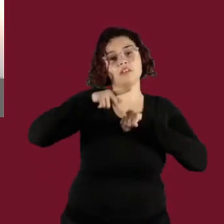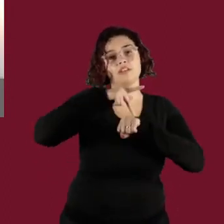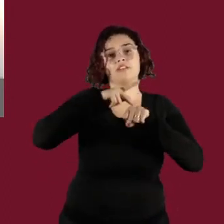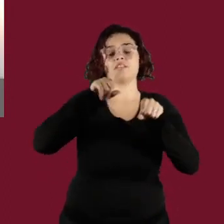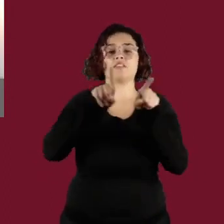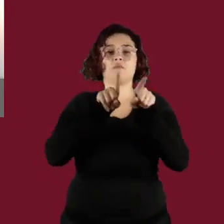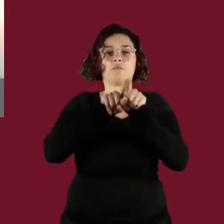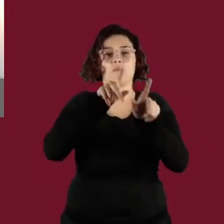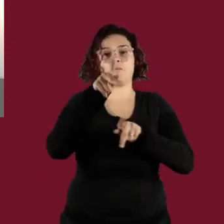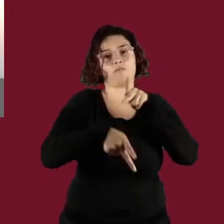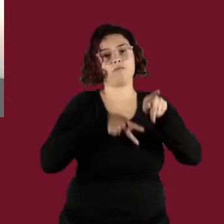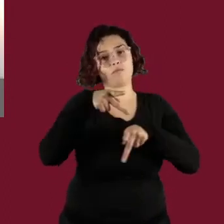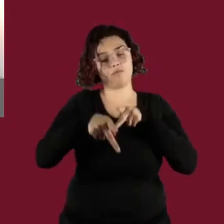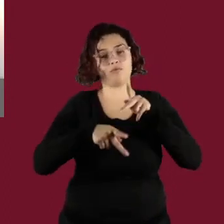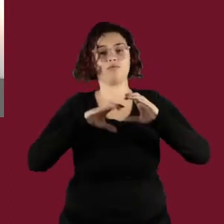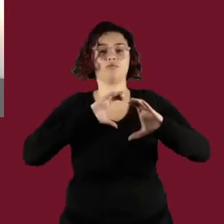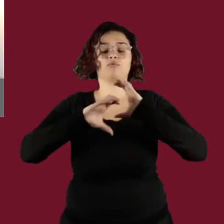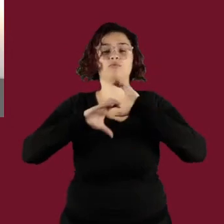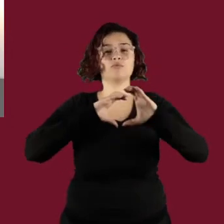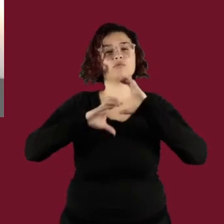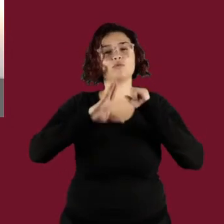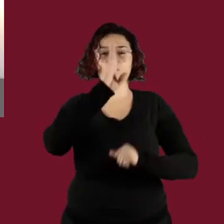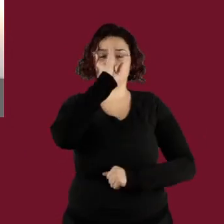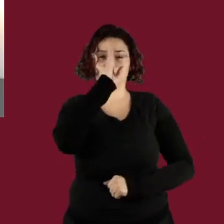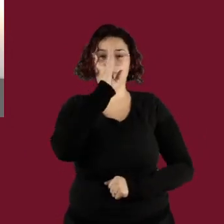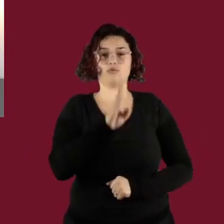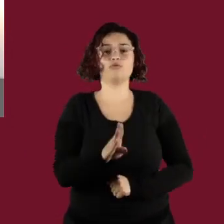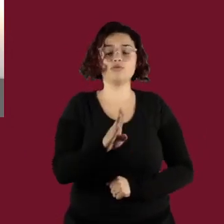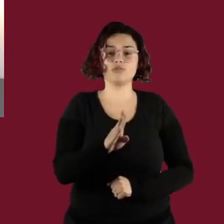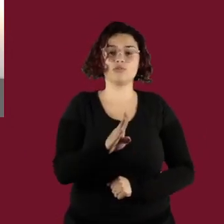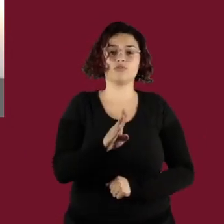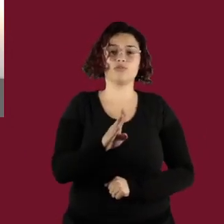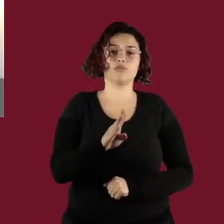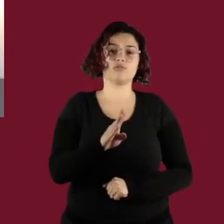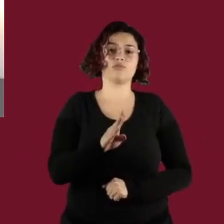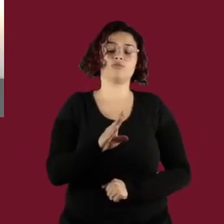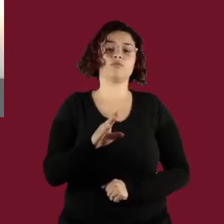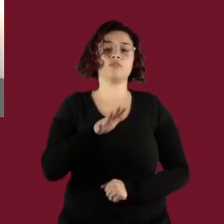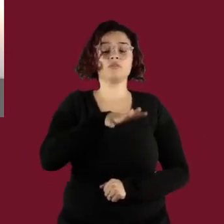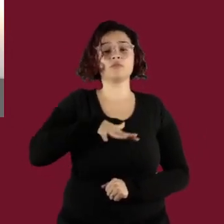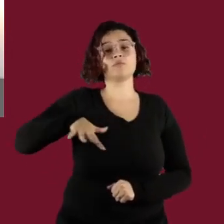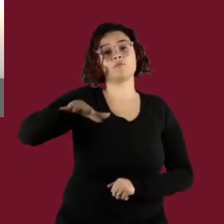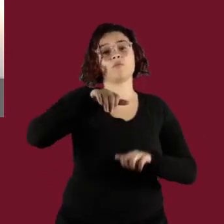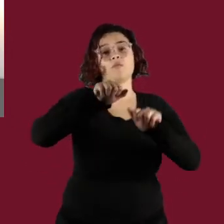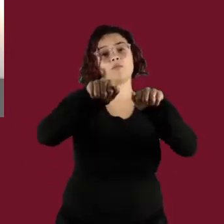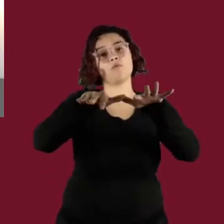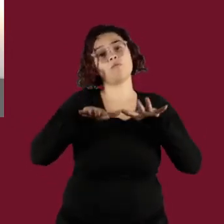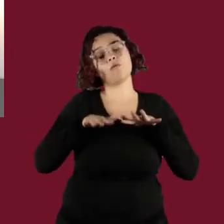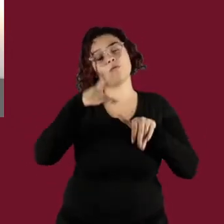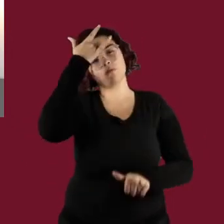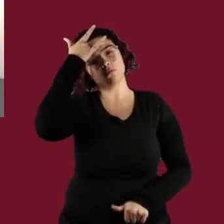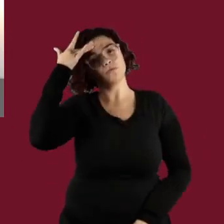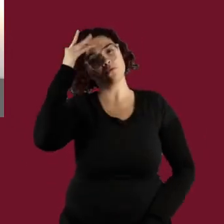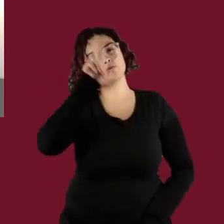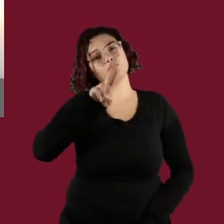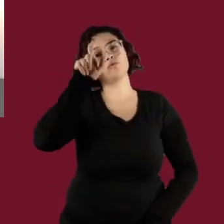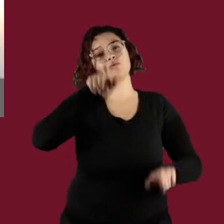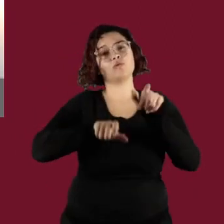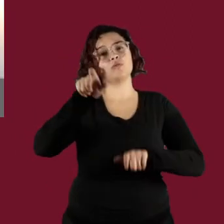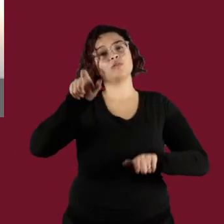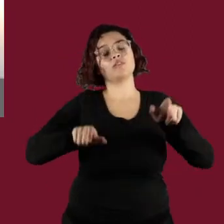essa nossa comunicação, ela é muito direta com o ouvinte, o público, o usuário, o